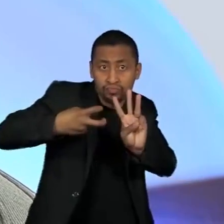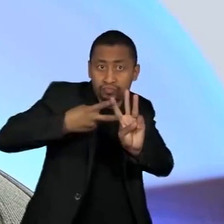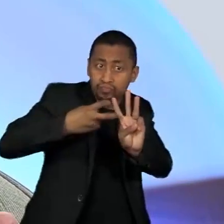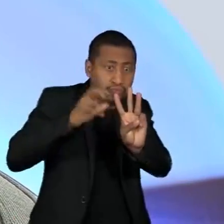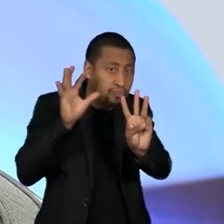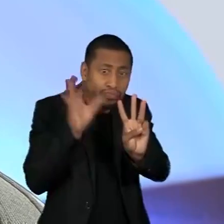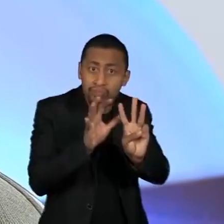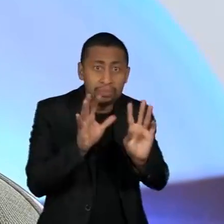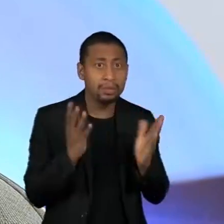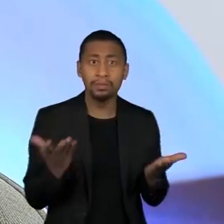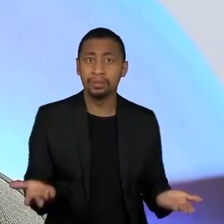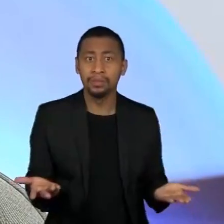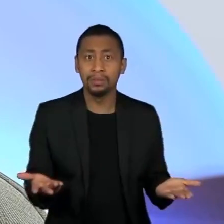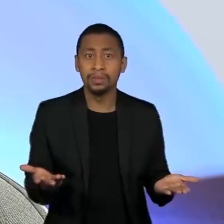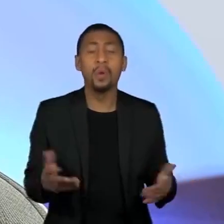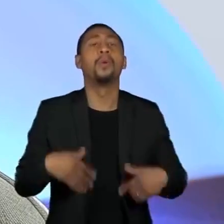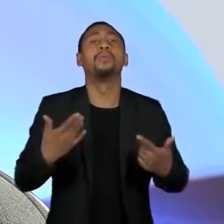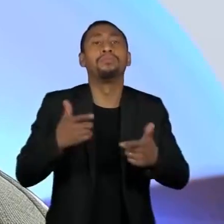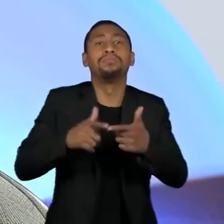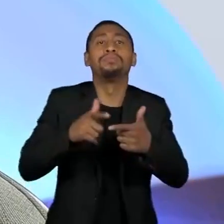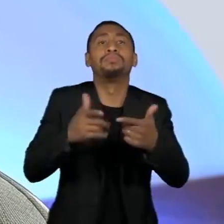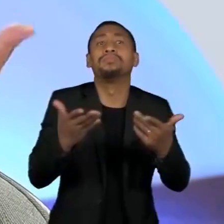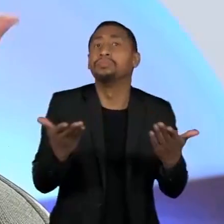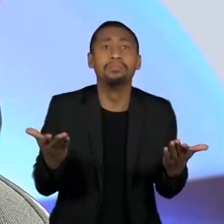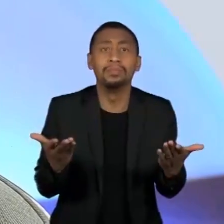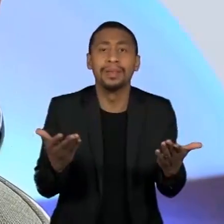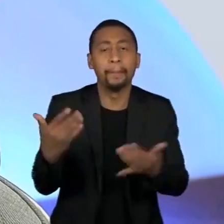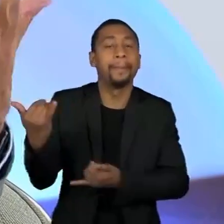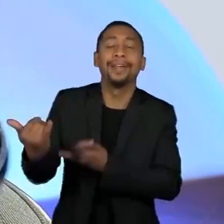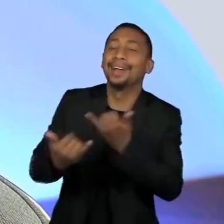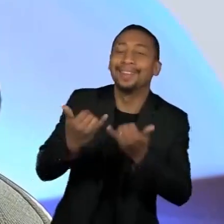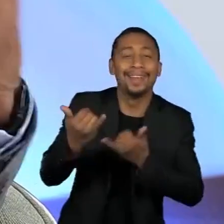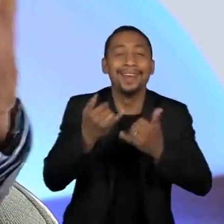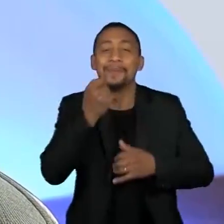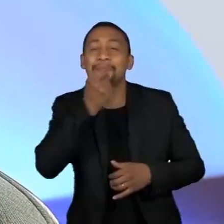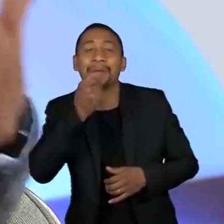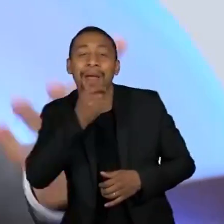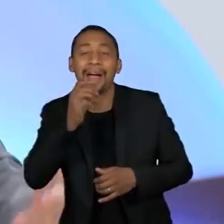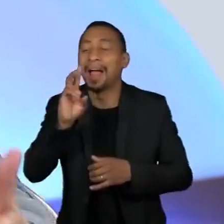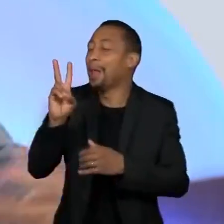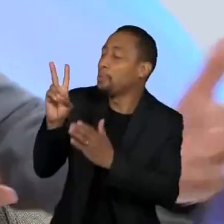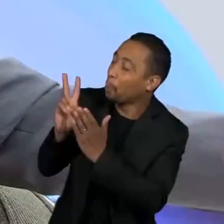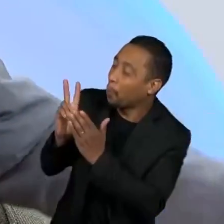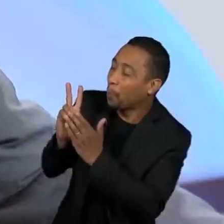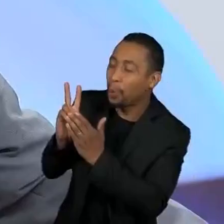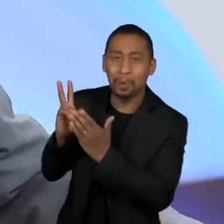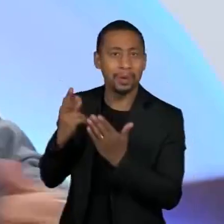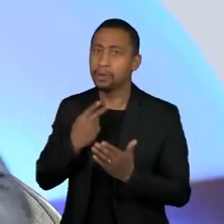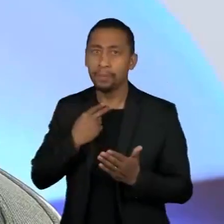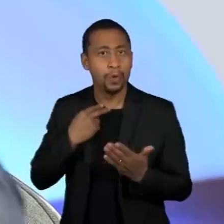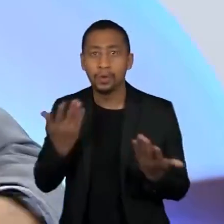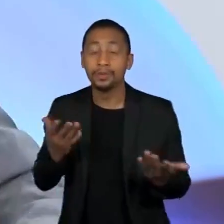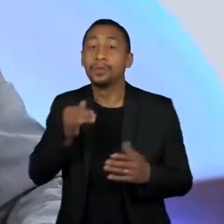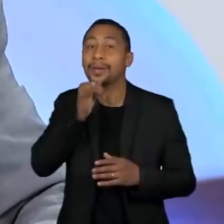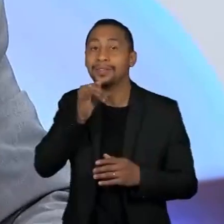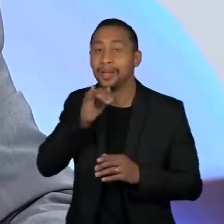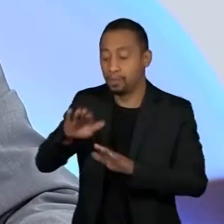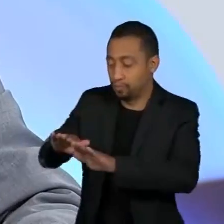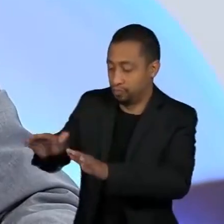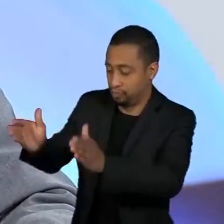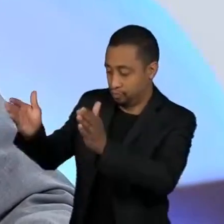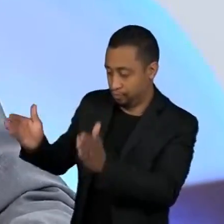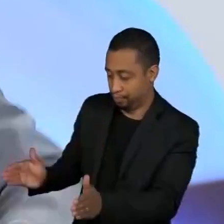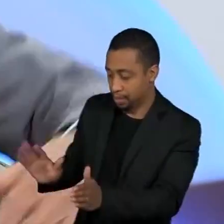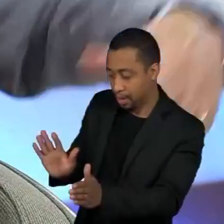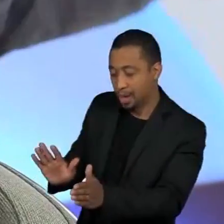então que mal tem você fazer uma brincadeira fazer uma piada não poder falar criado mudo porque na época